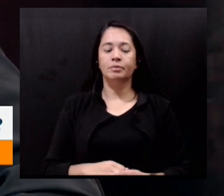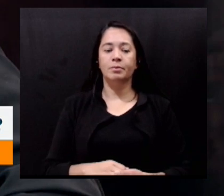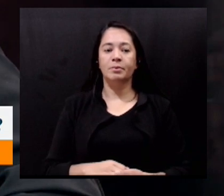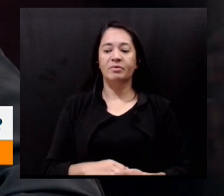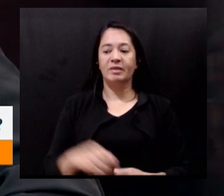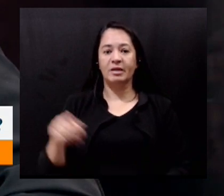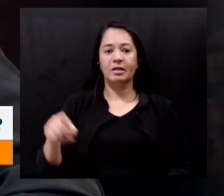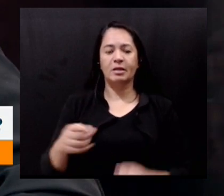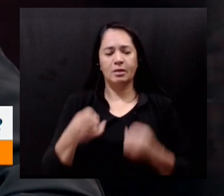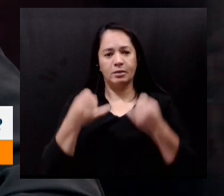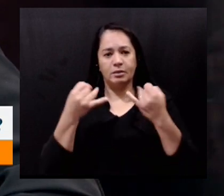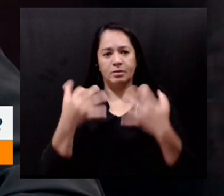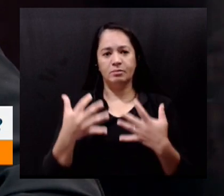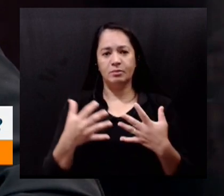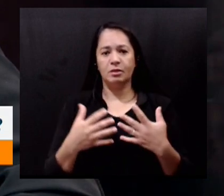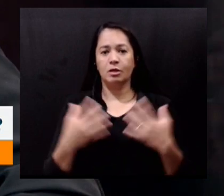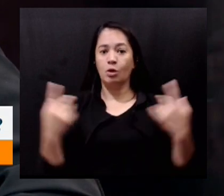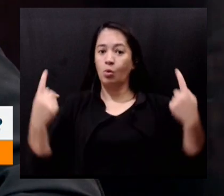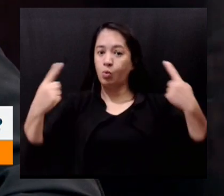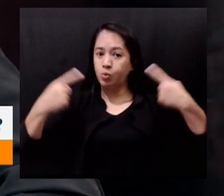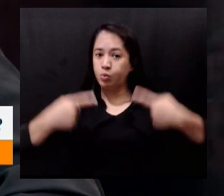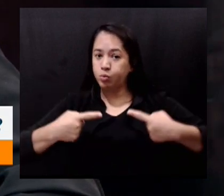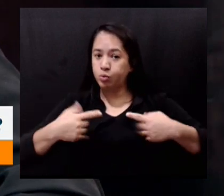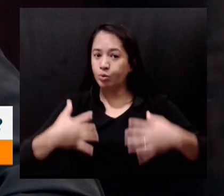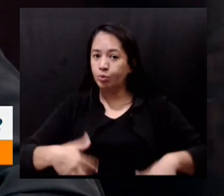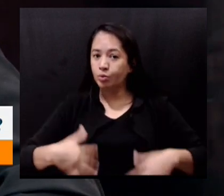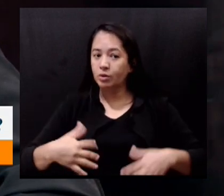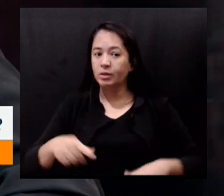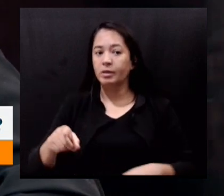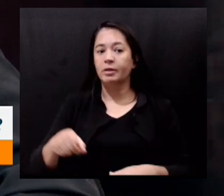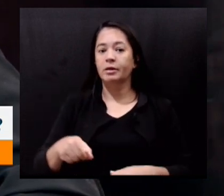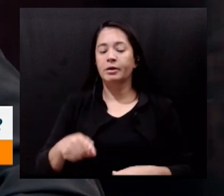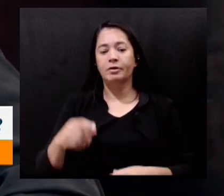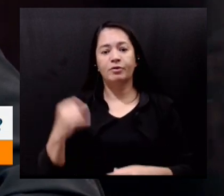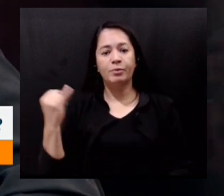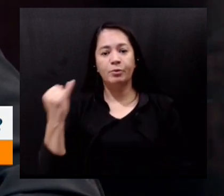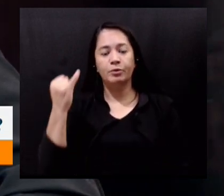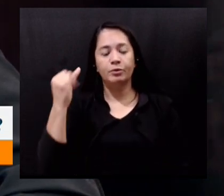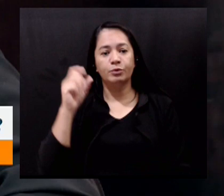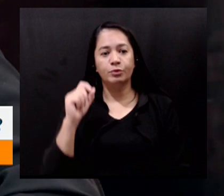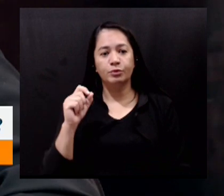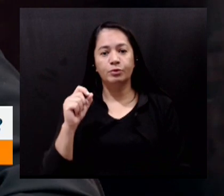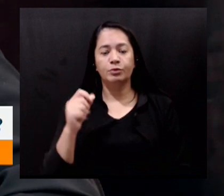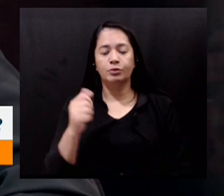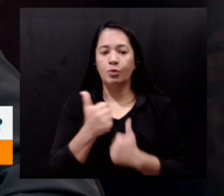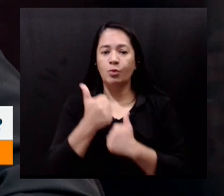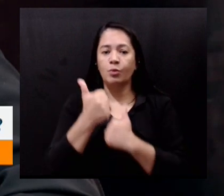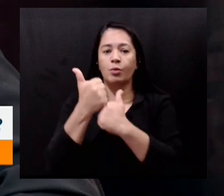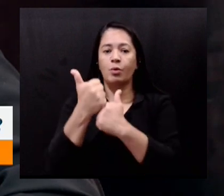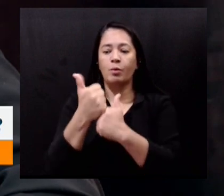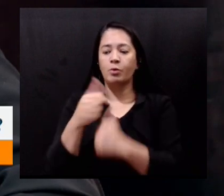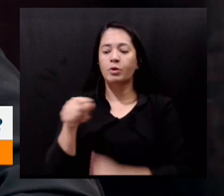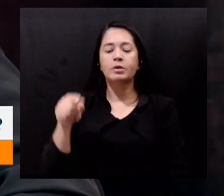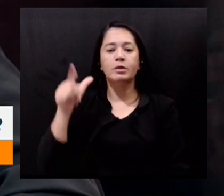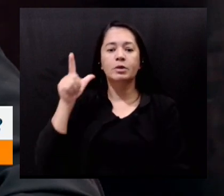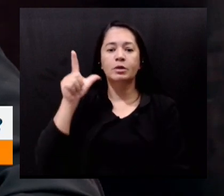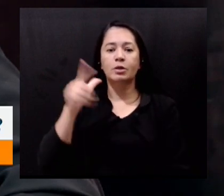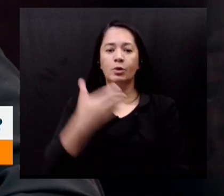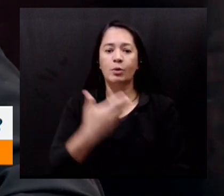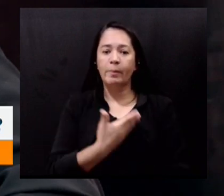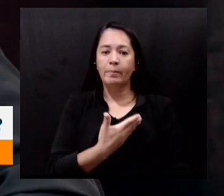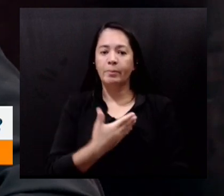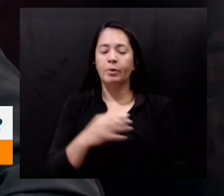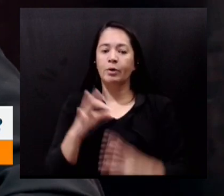muito desafiador, então ela foi muito importante aí essa rede de apoio que ela teve, de amigos, familiares e